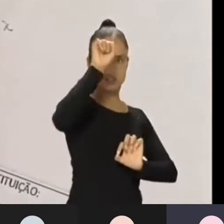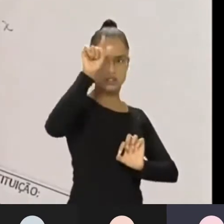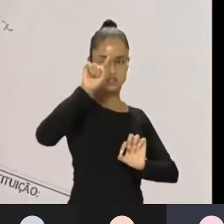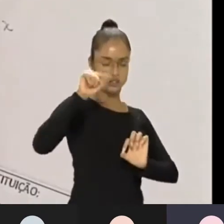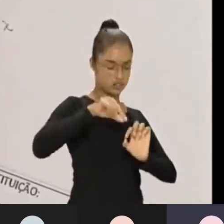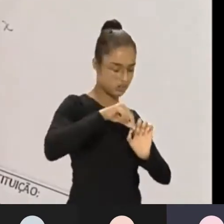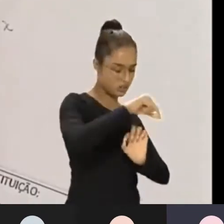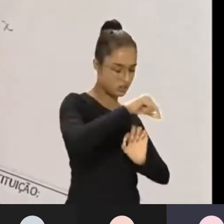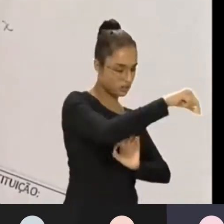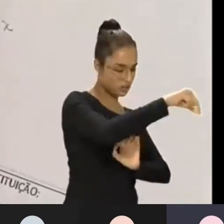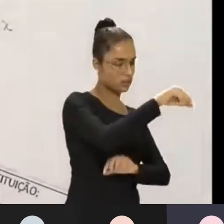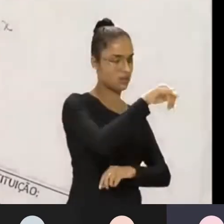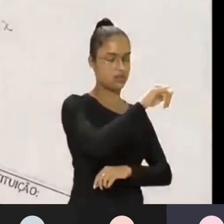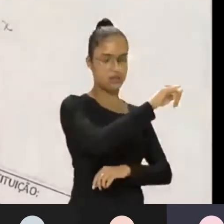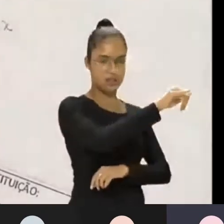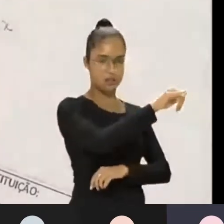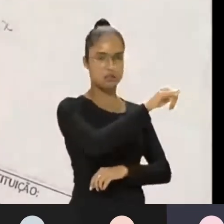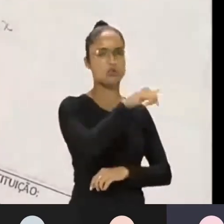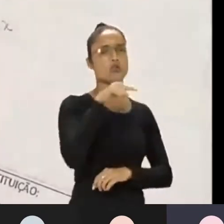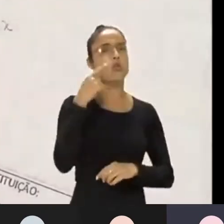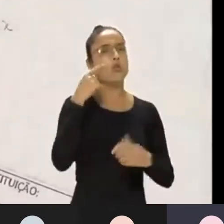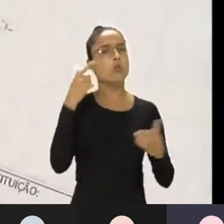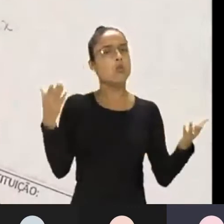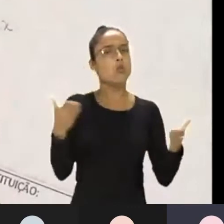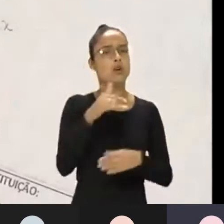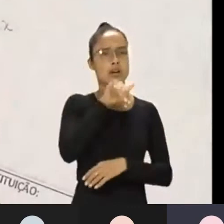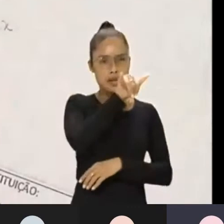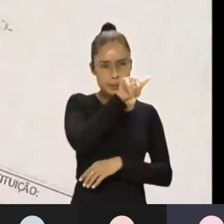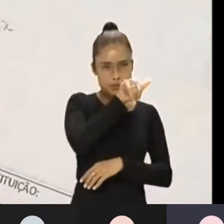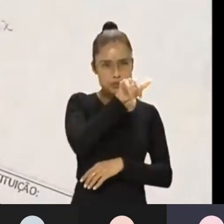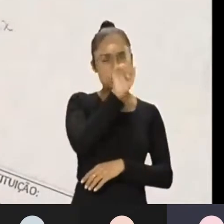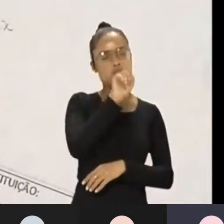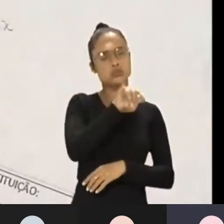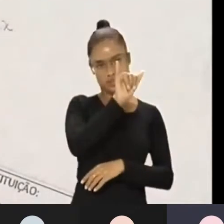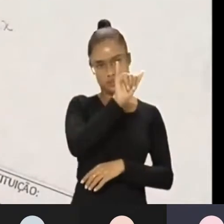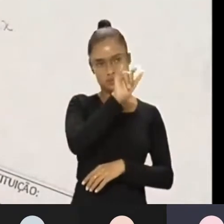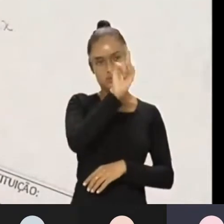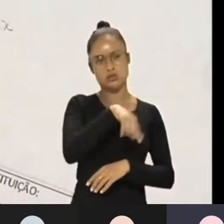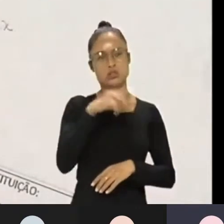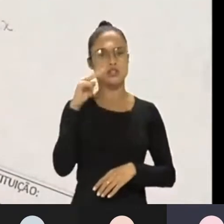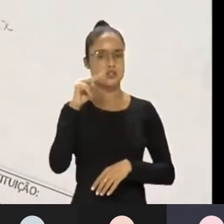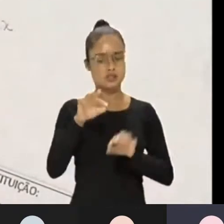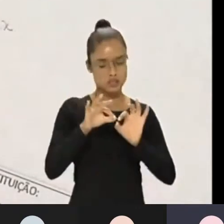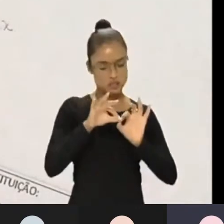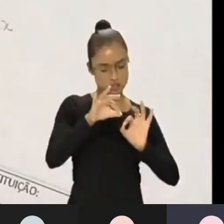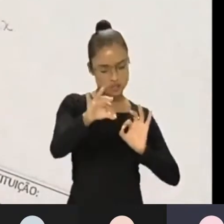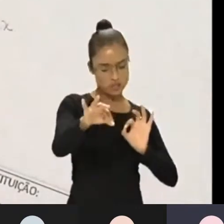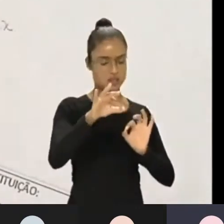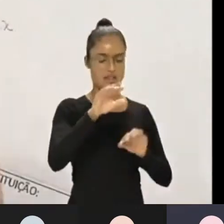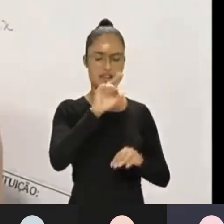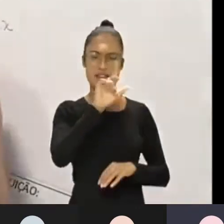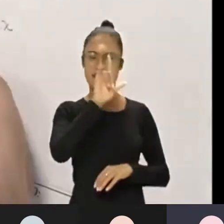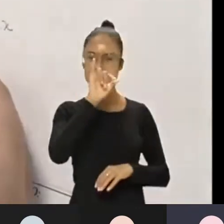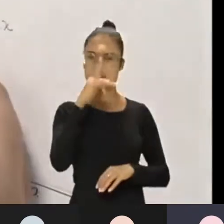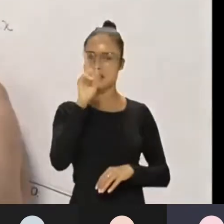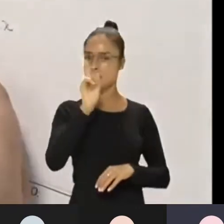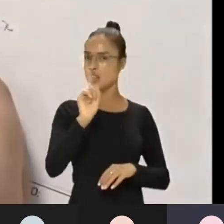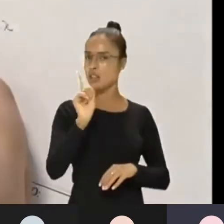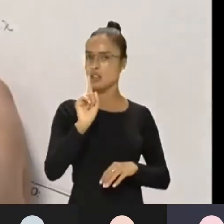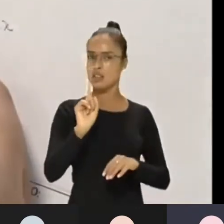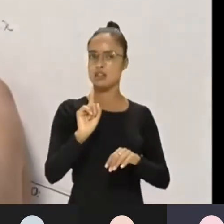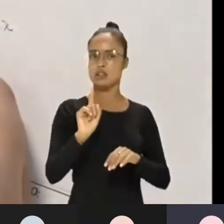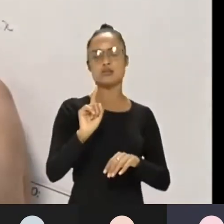eu tenho o eixo Z de orientação. Essas linhas não deixam quando faz isometria, eu deixei só para título de ilustração.